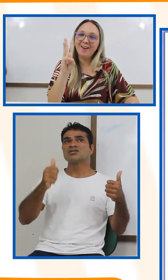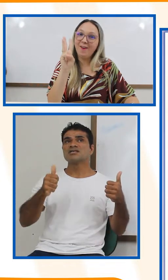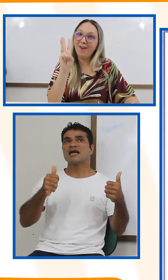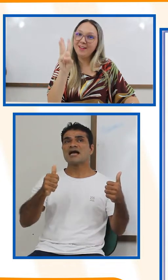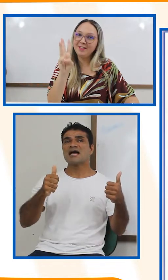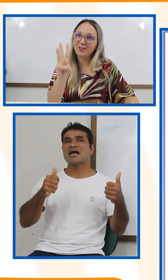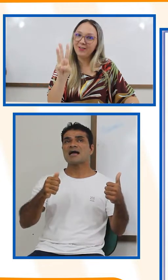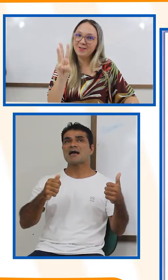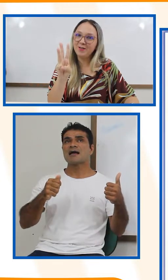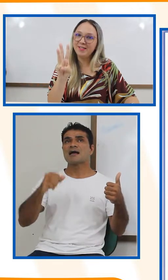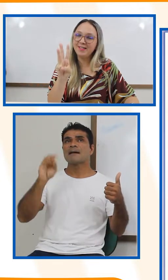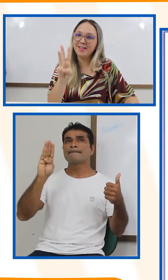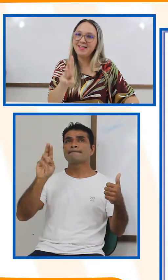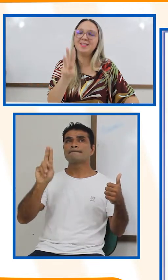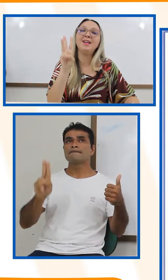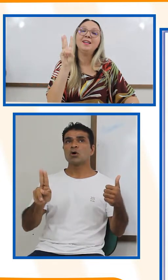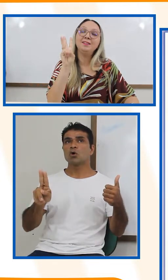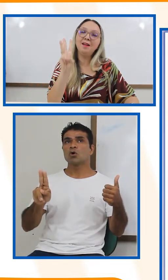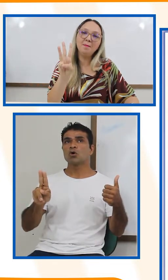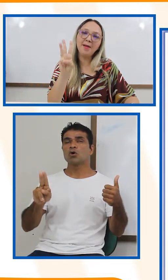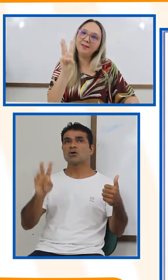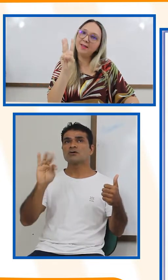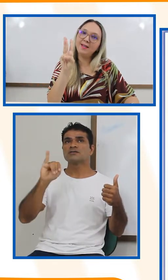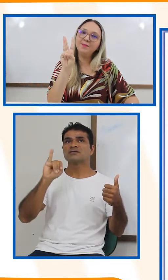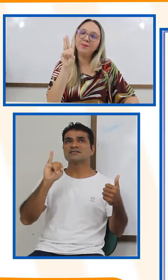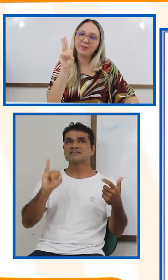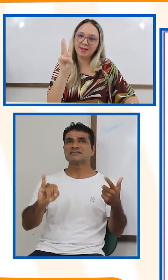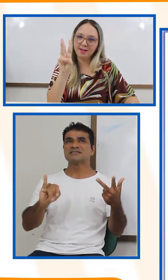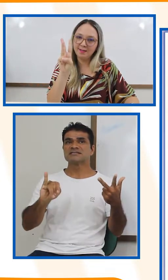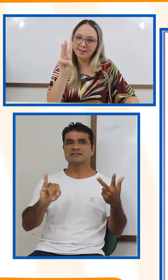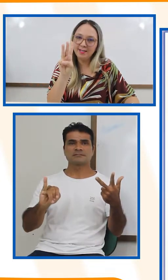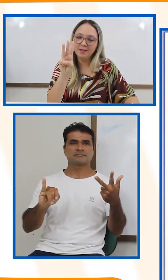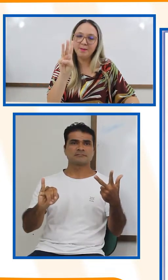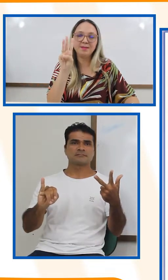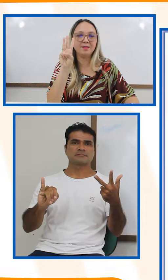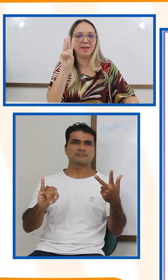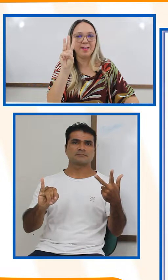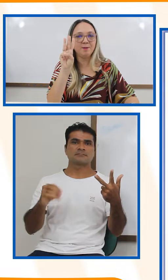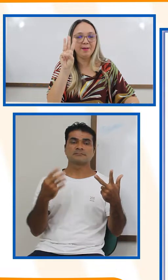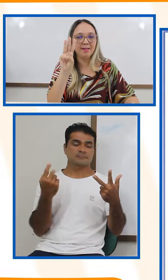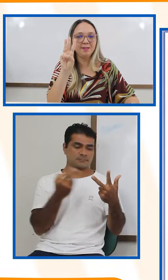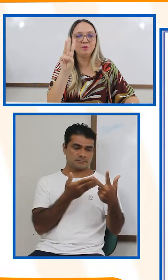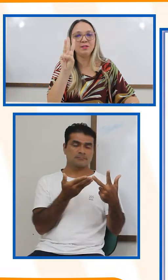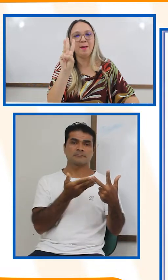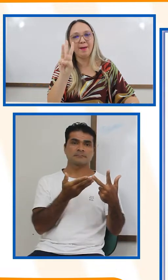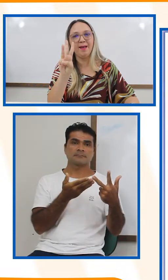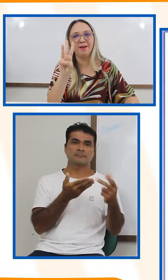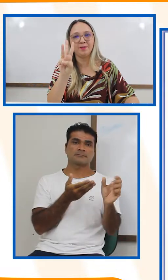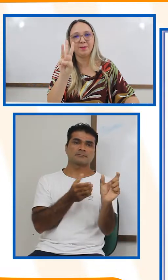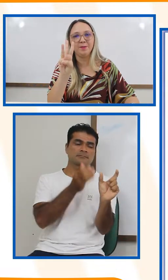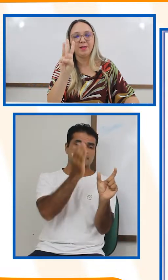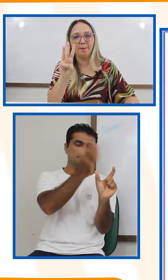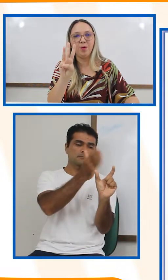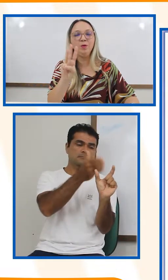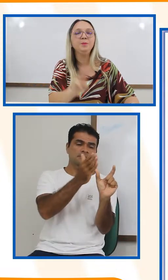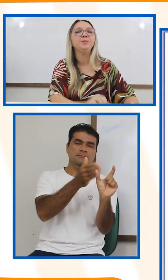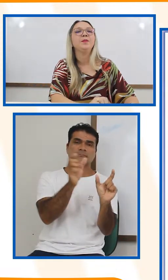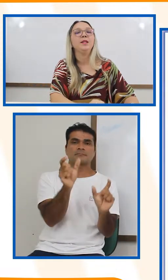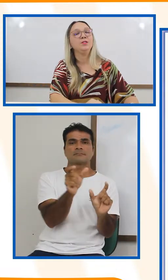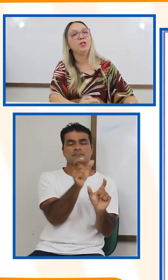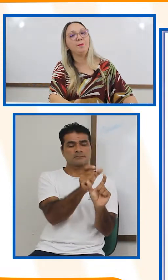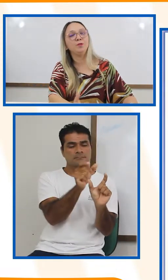jabuti, olha só que coincidência, também tem três sílabas, três pedacinhos da palavra, tá